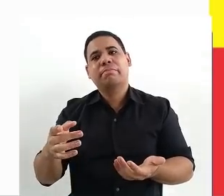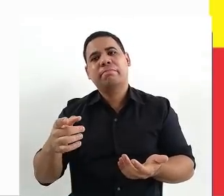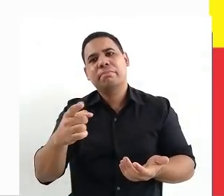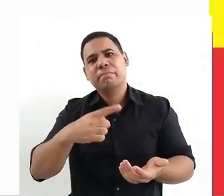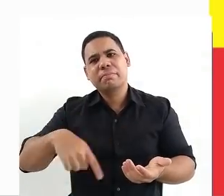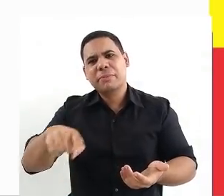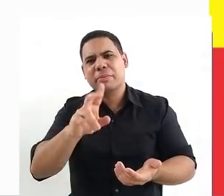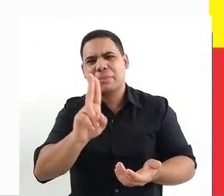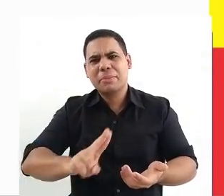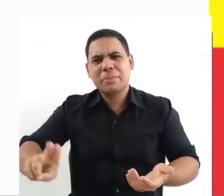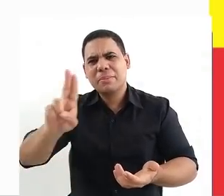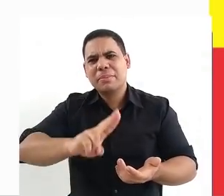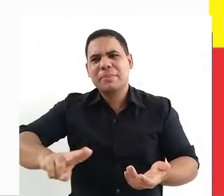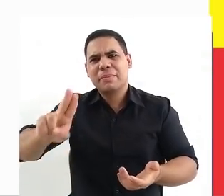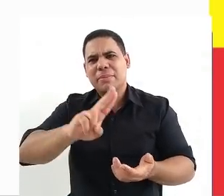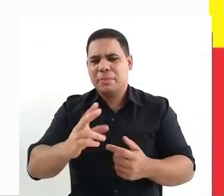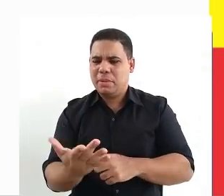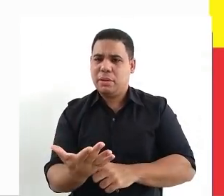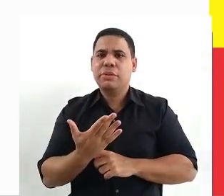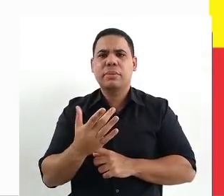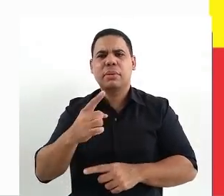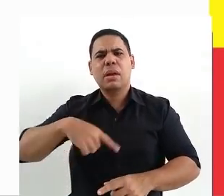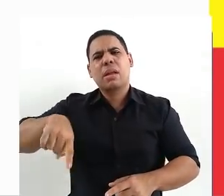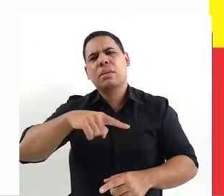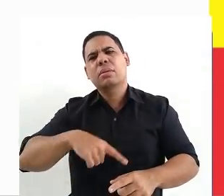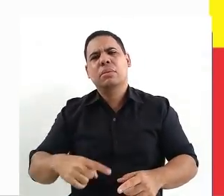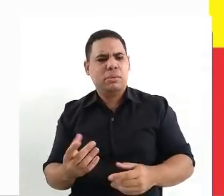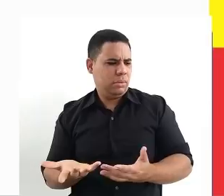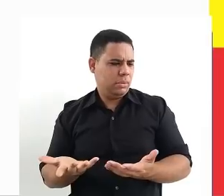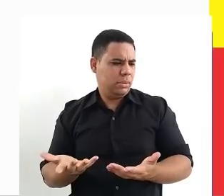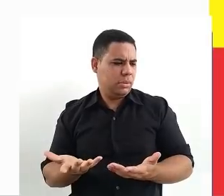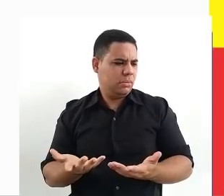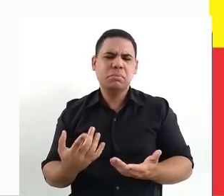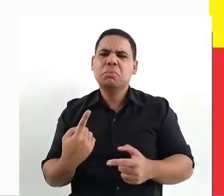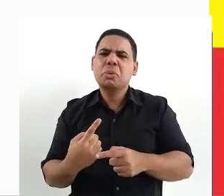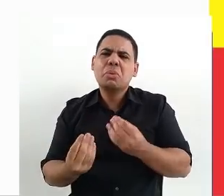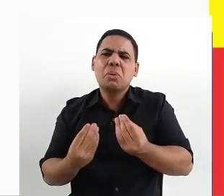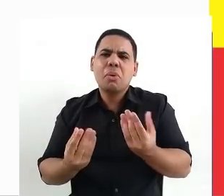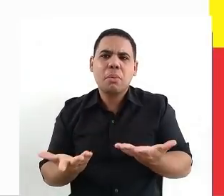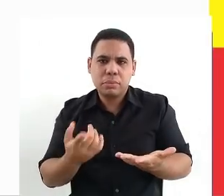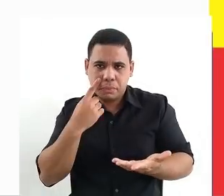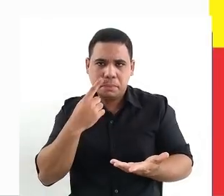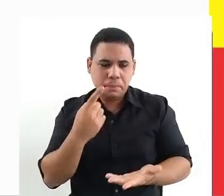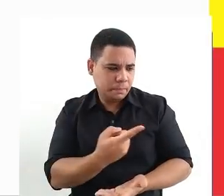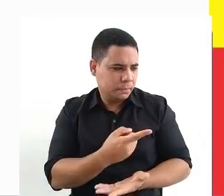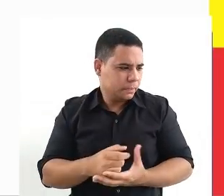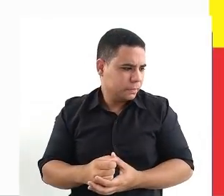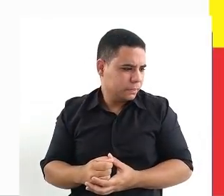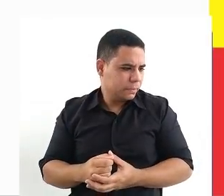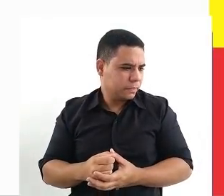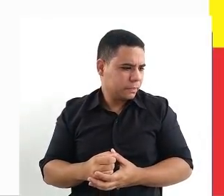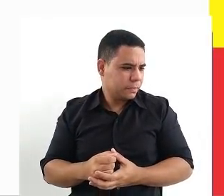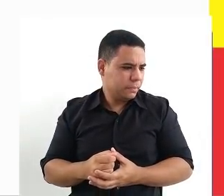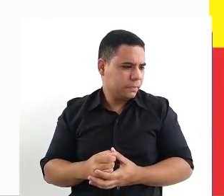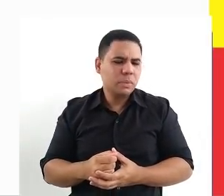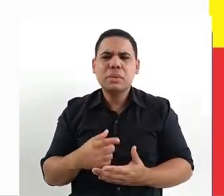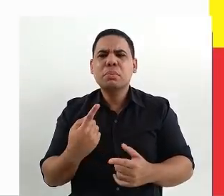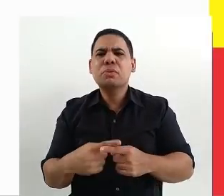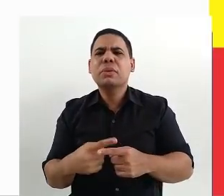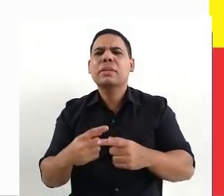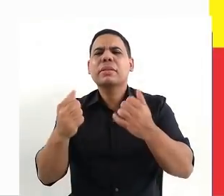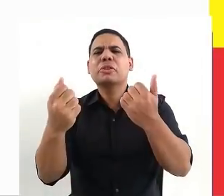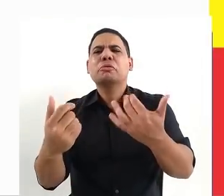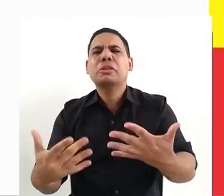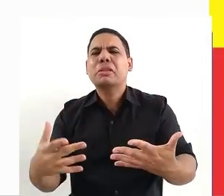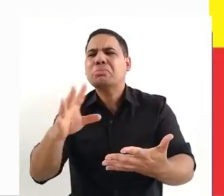O primeiro exemplo que tu pode ver na tua telinha é que a probabilidade está até no lançamento de uma moeda para determinar quem é que vai